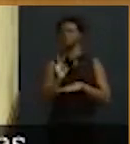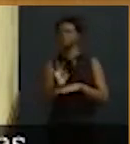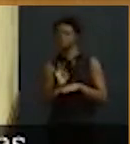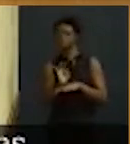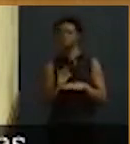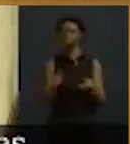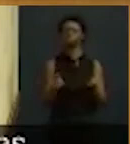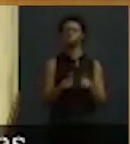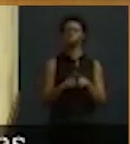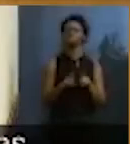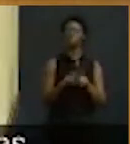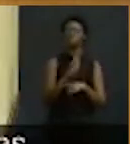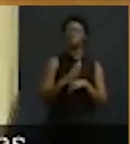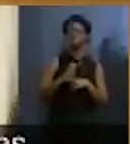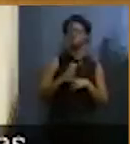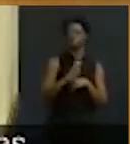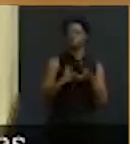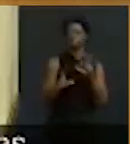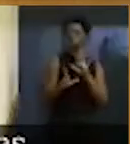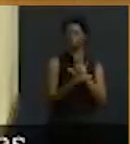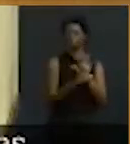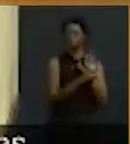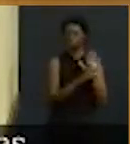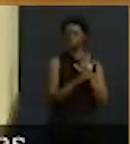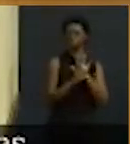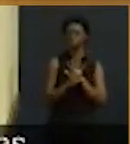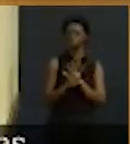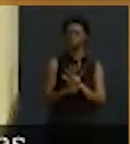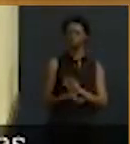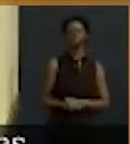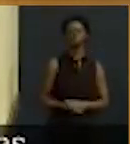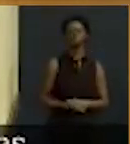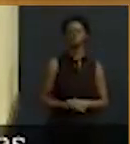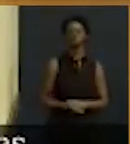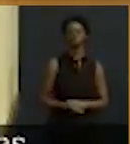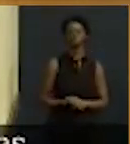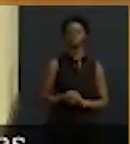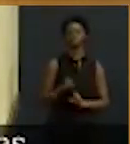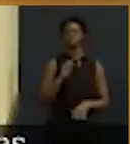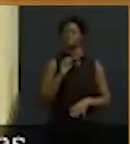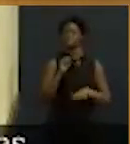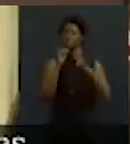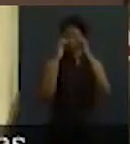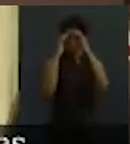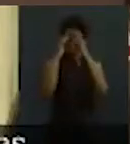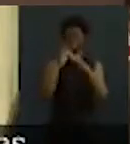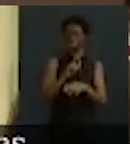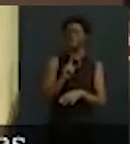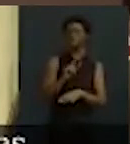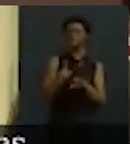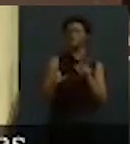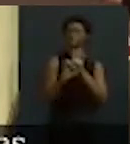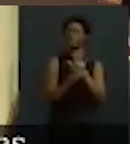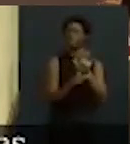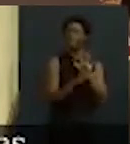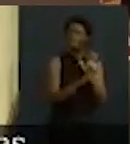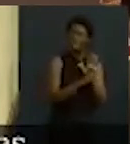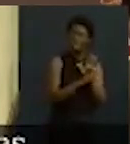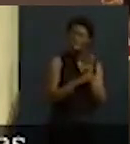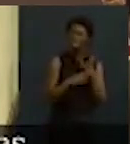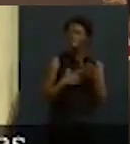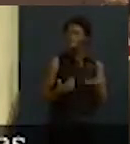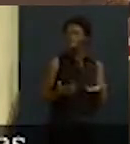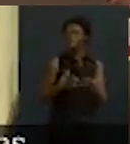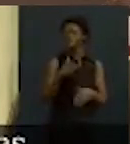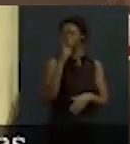da Constituição Estadual e das leis. O descumprimento das Constituições Federal, Estadual e das leis legitima